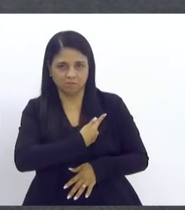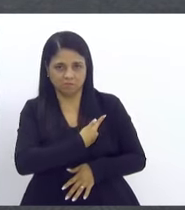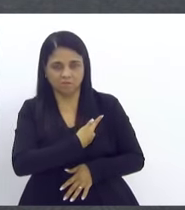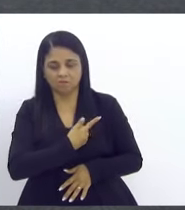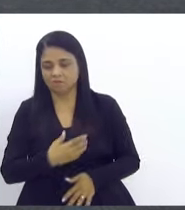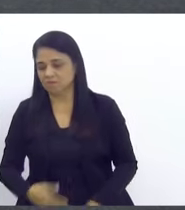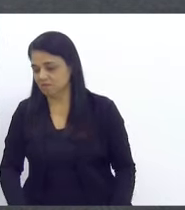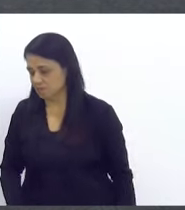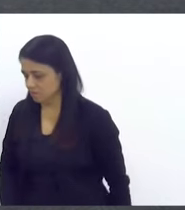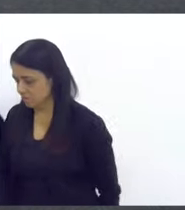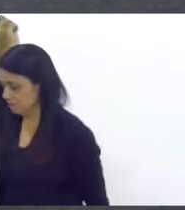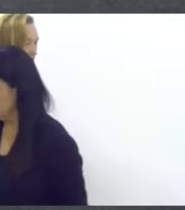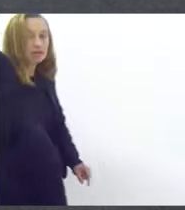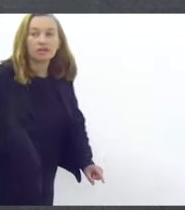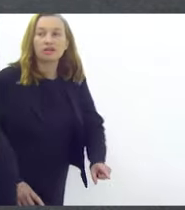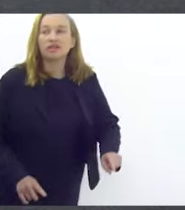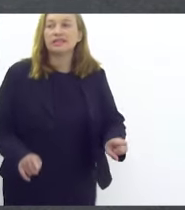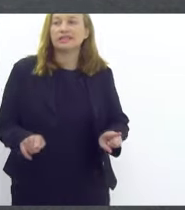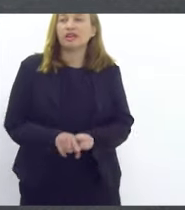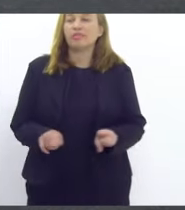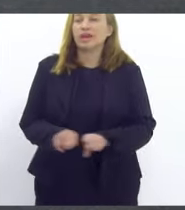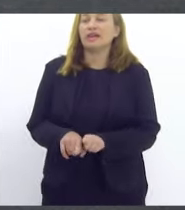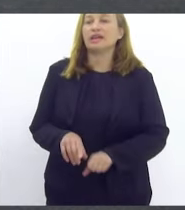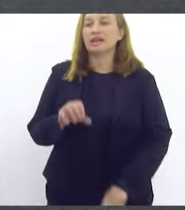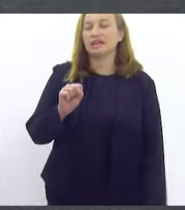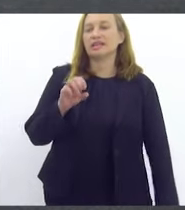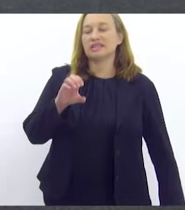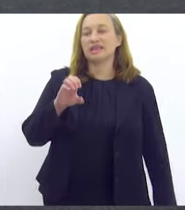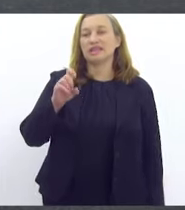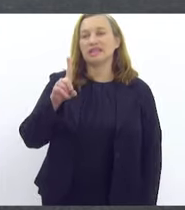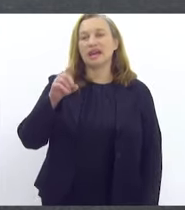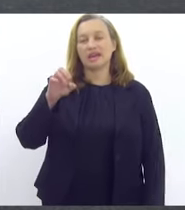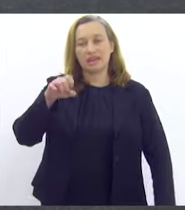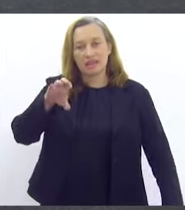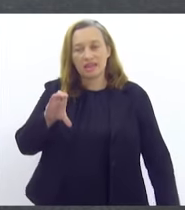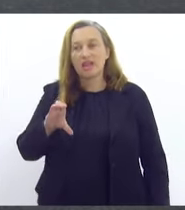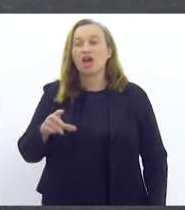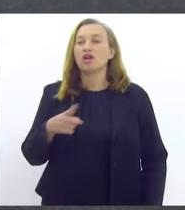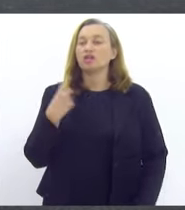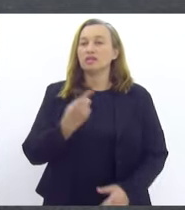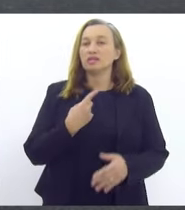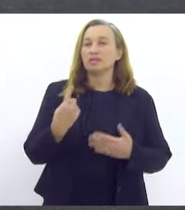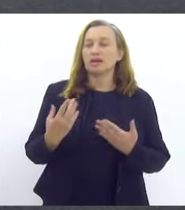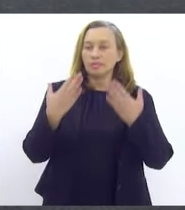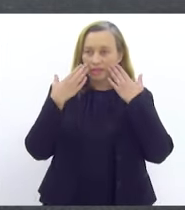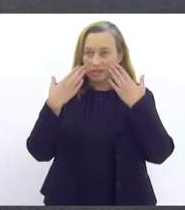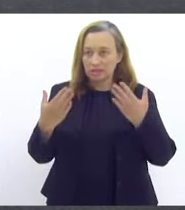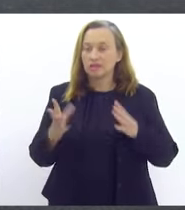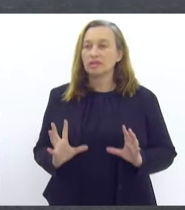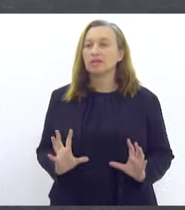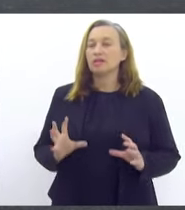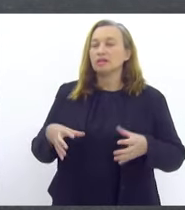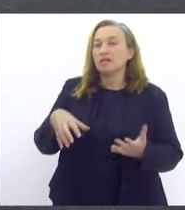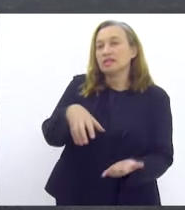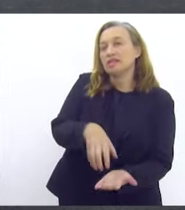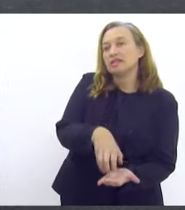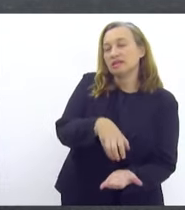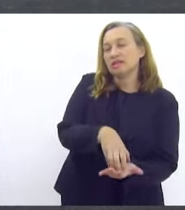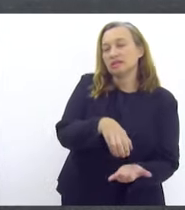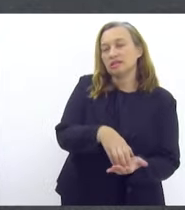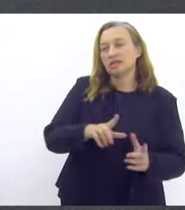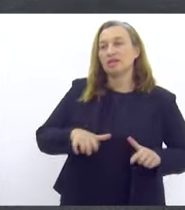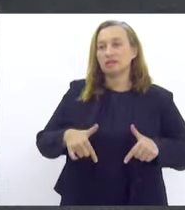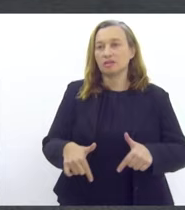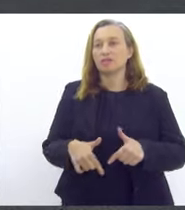neste território. Também ao SEDAC, que nós apresentamos, um importante centro de ação comunitária que